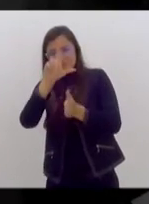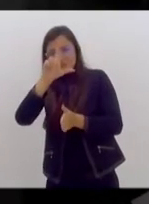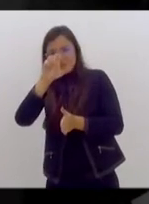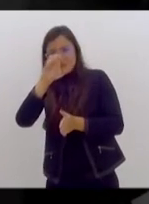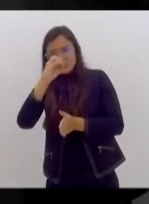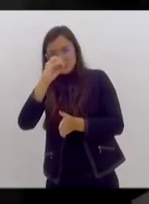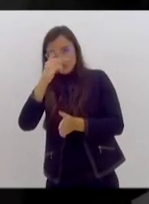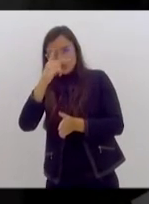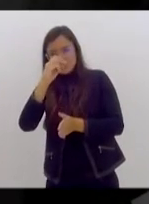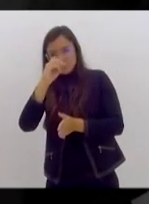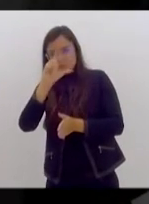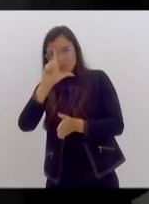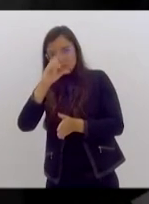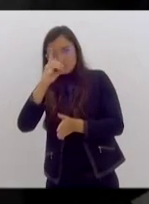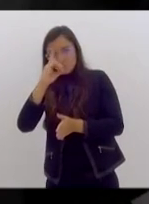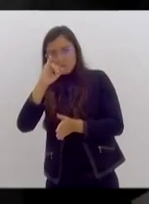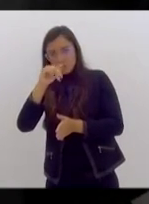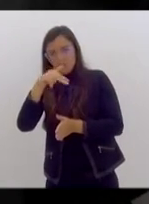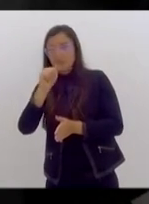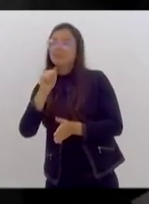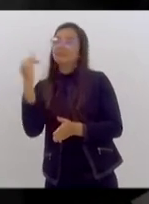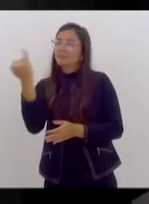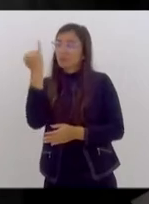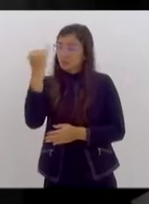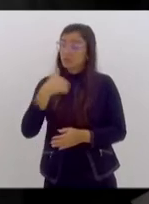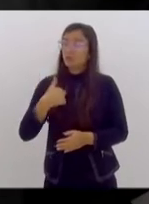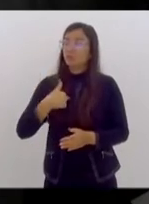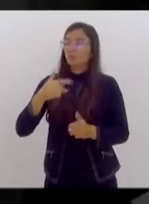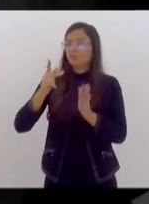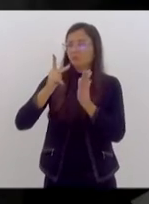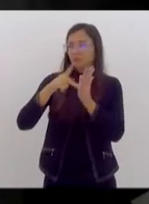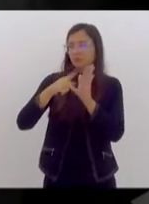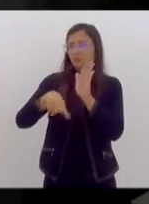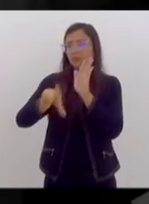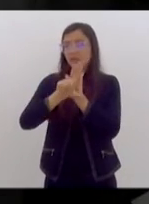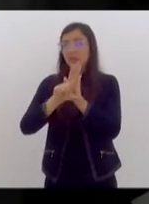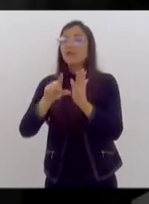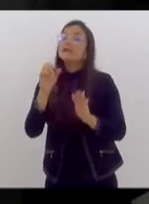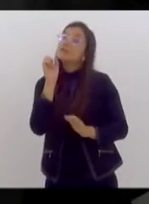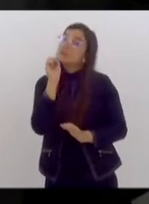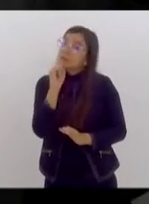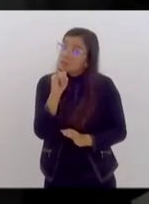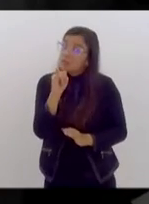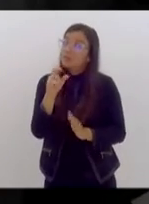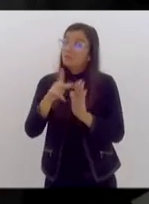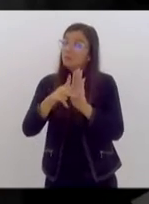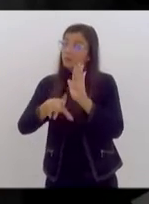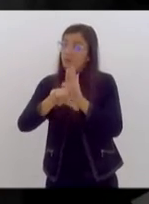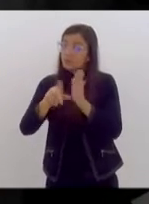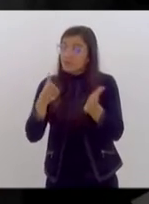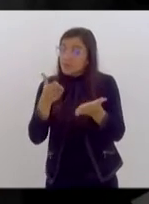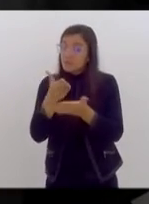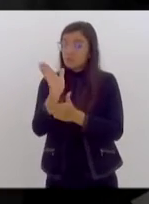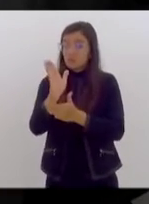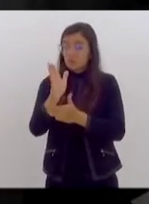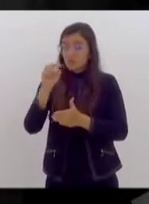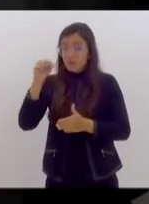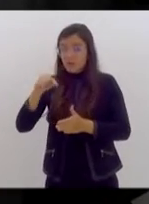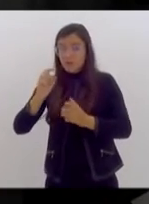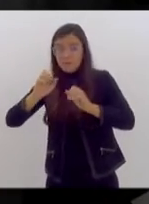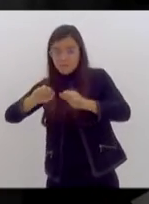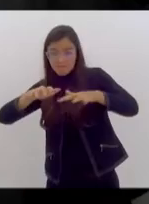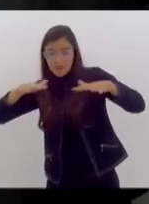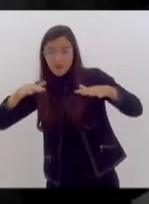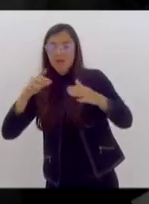mais um projeto de lei e acrescentaria que uma vez aprovado projeto de lei em plenário vamos pedir